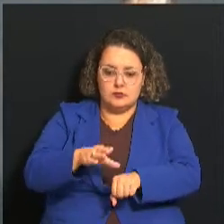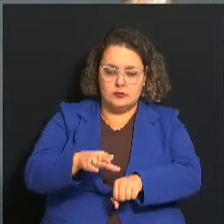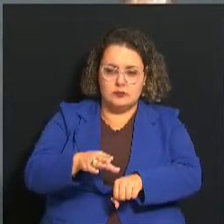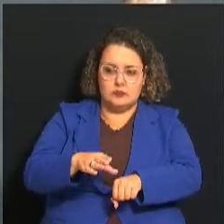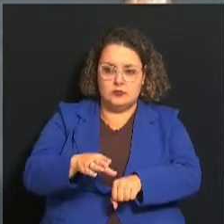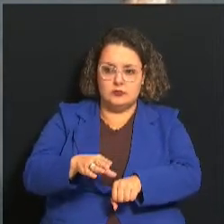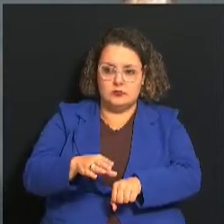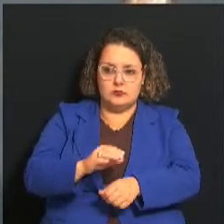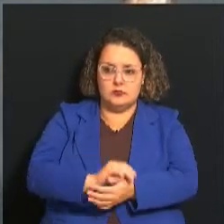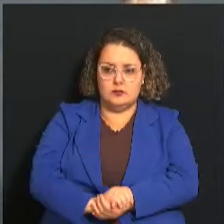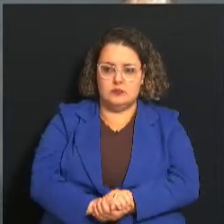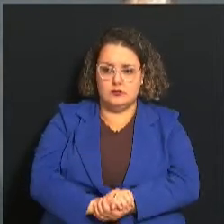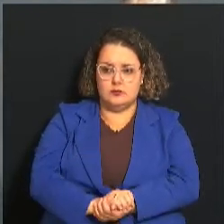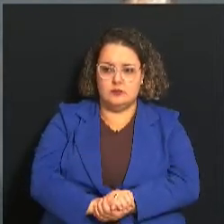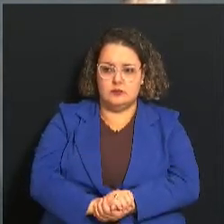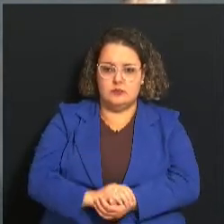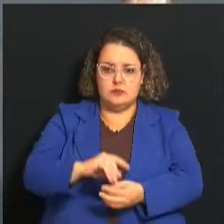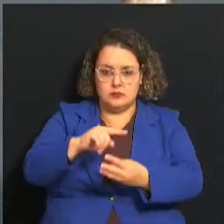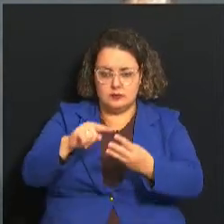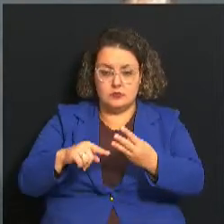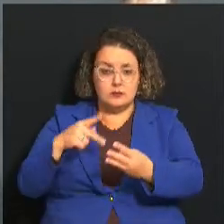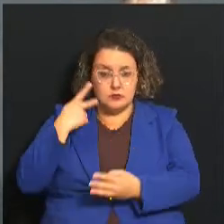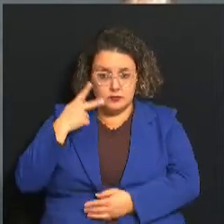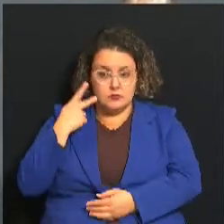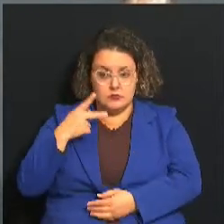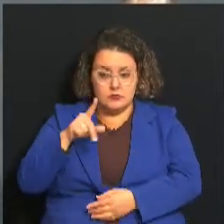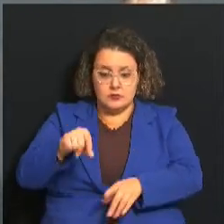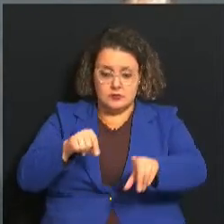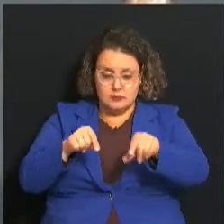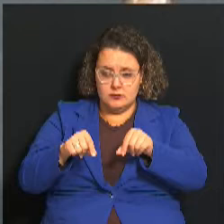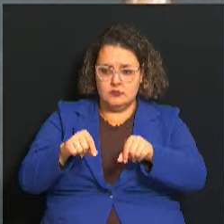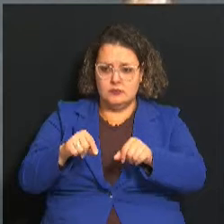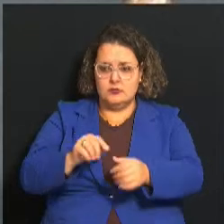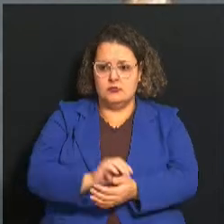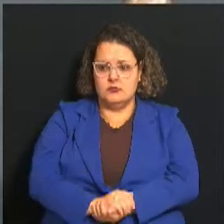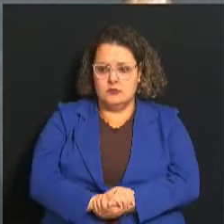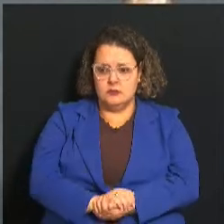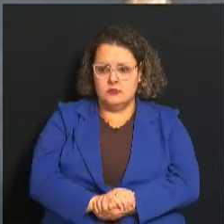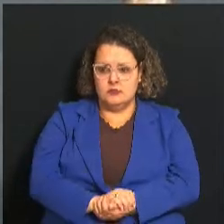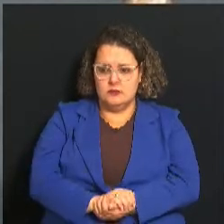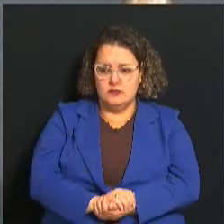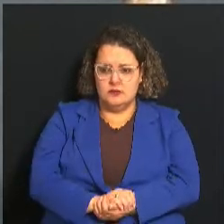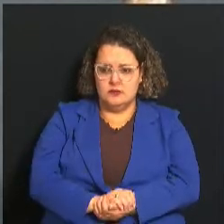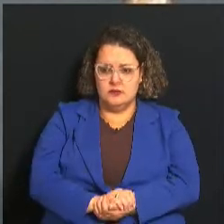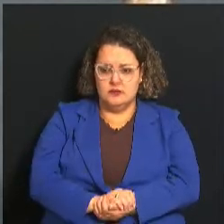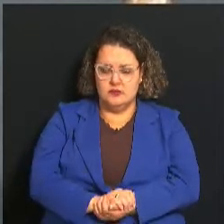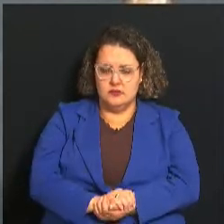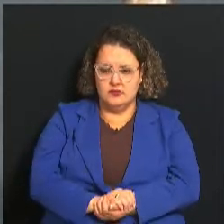3 vereadores escolhidos pelos seus pares. Agora,